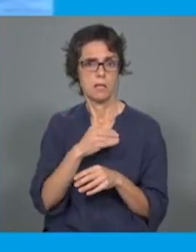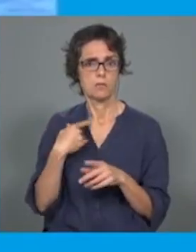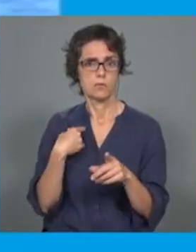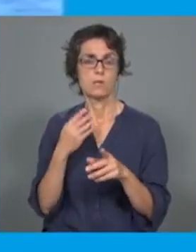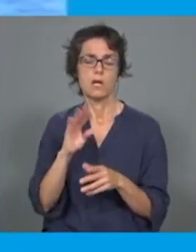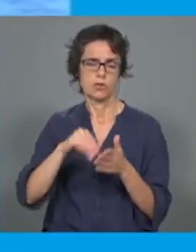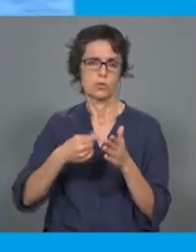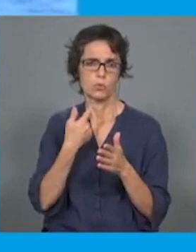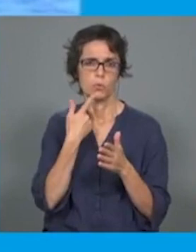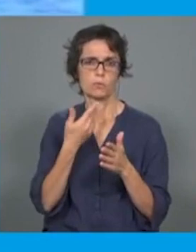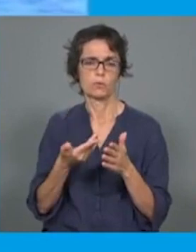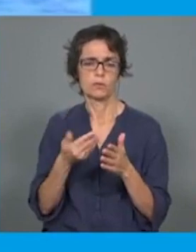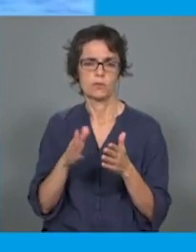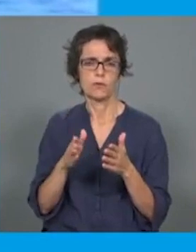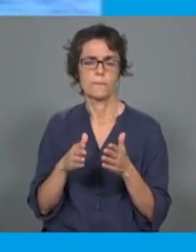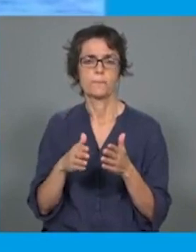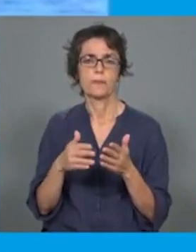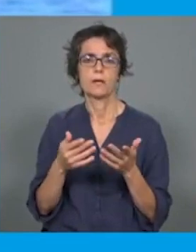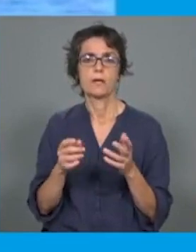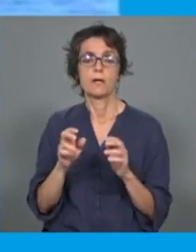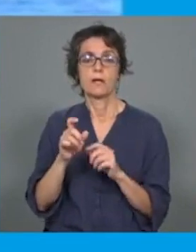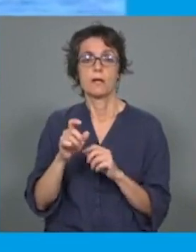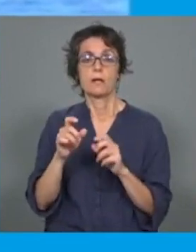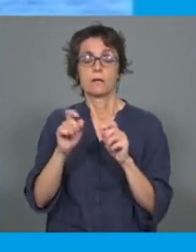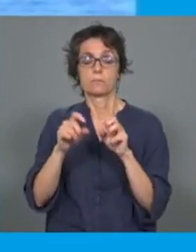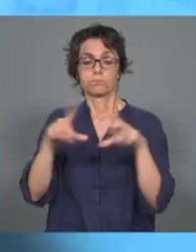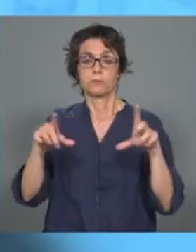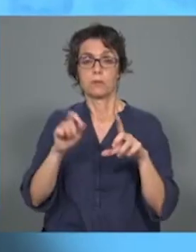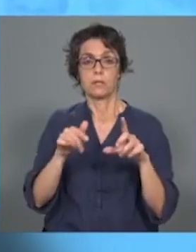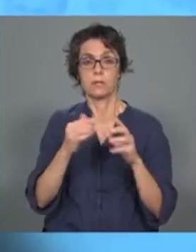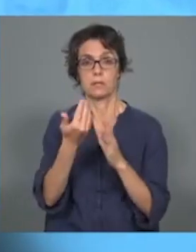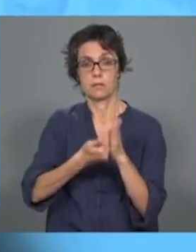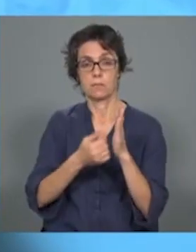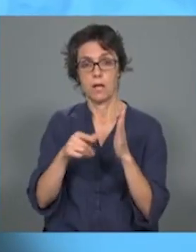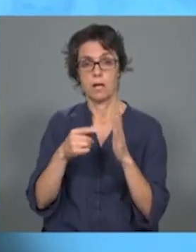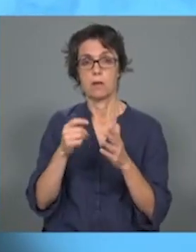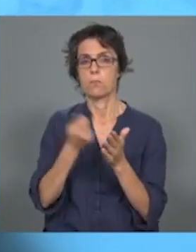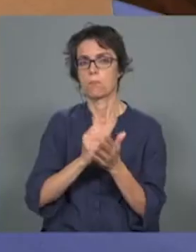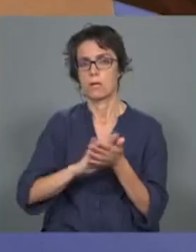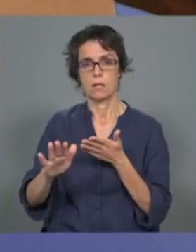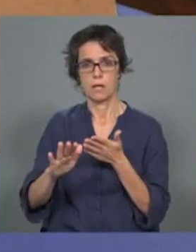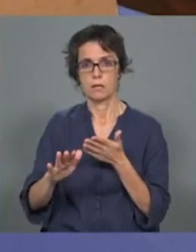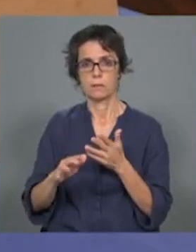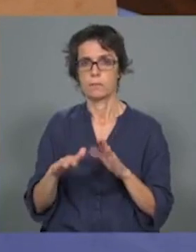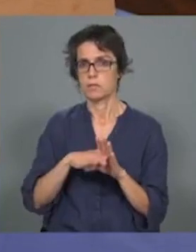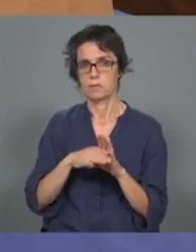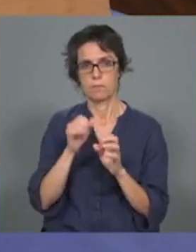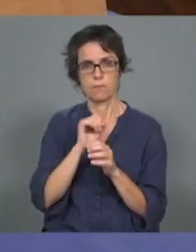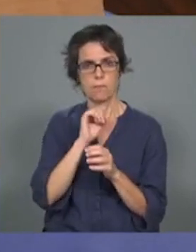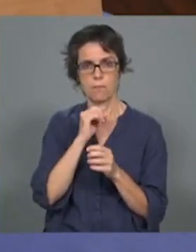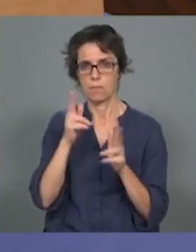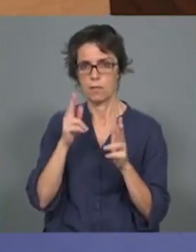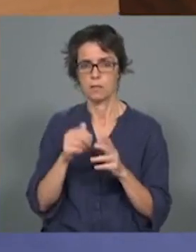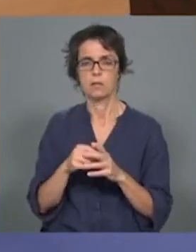bastantes inscrições, nós temos um link na página para quem quiser, é gratuito, portanto não tem qualquer custo, portanto nós já temos